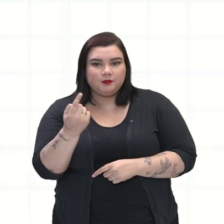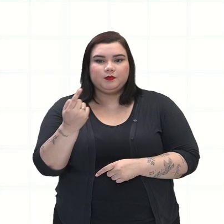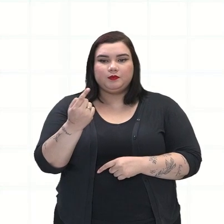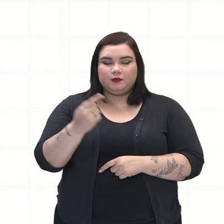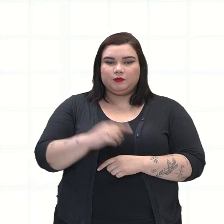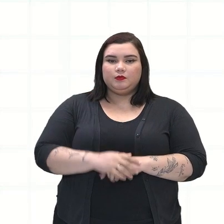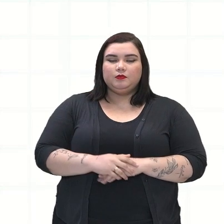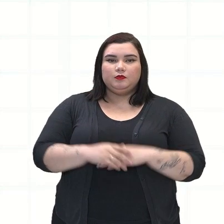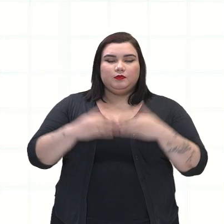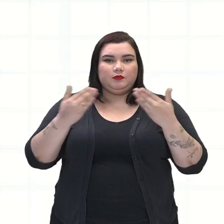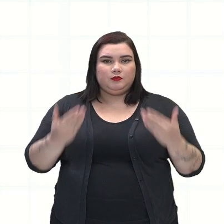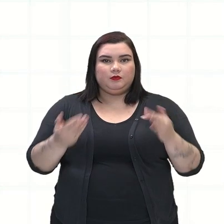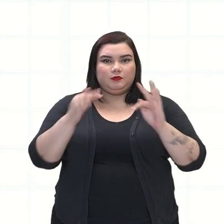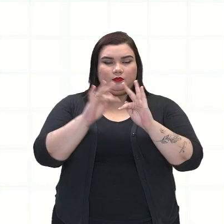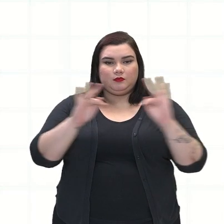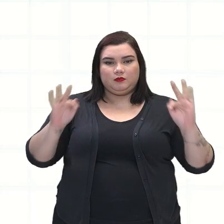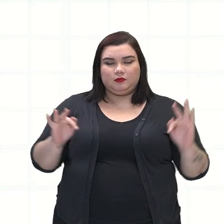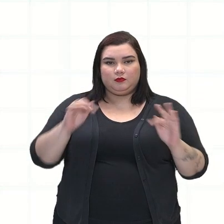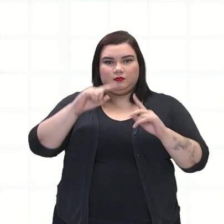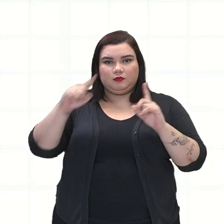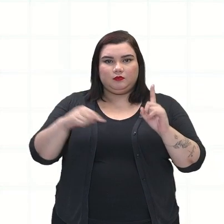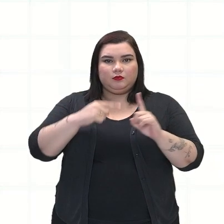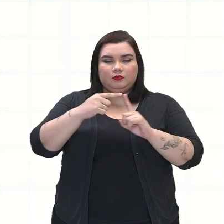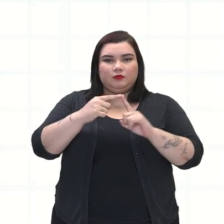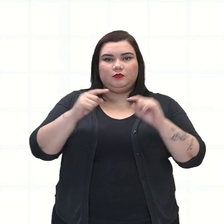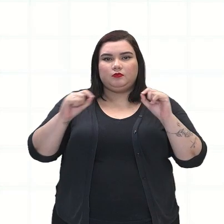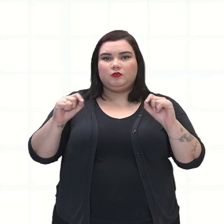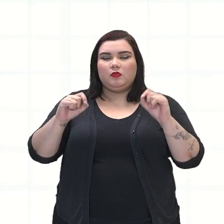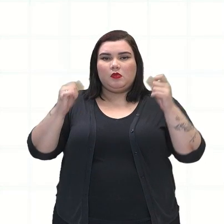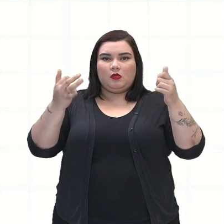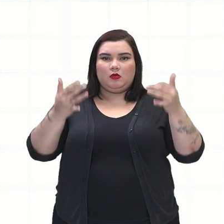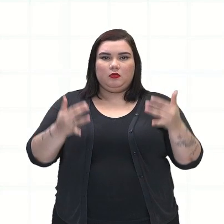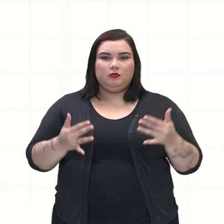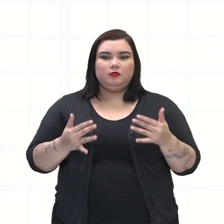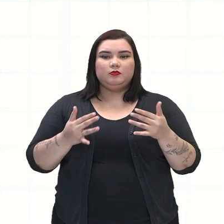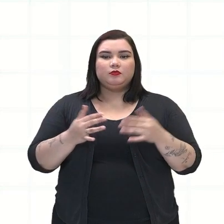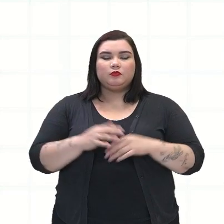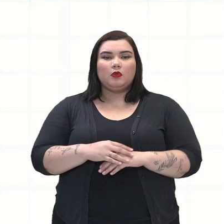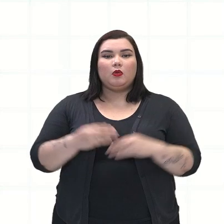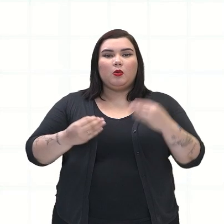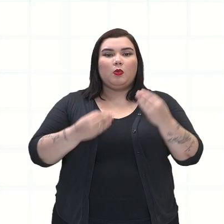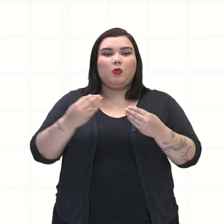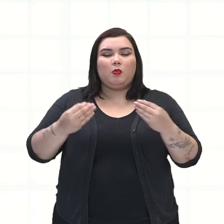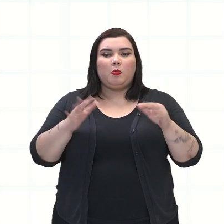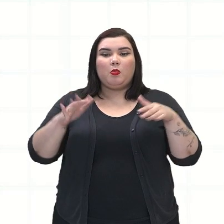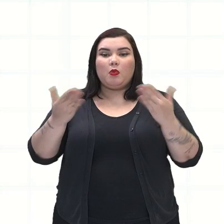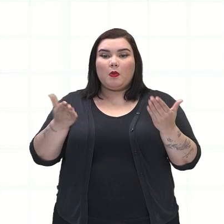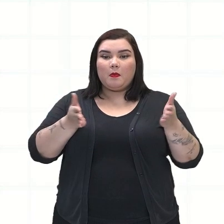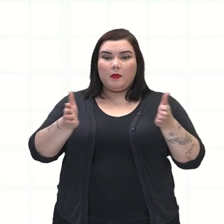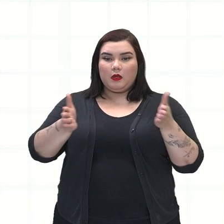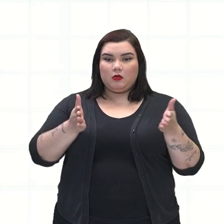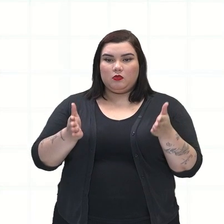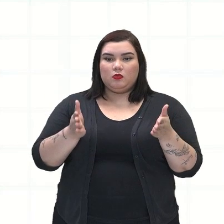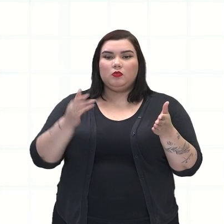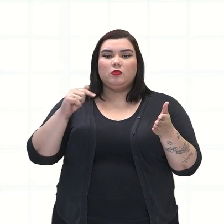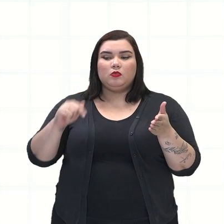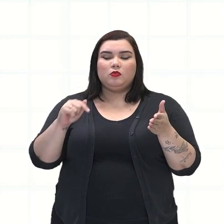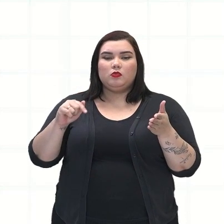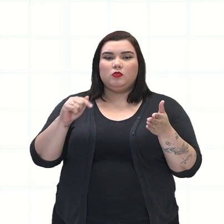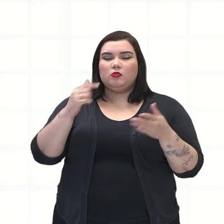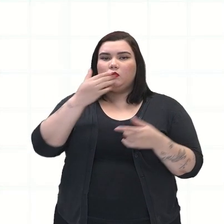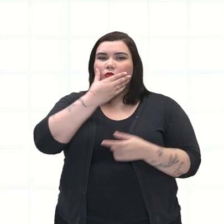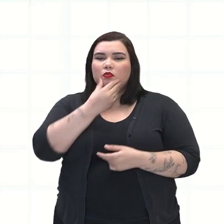Então, essa frase, o objetivo dessa frase é dizer com que frequência o Solomon